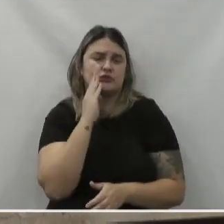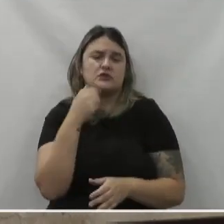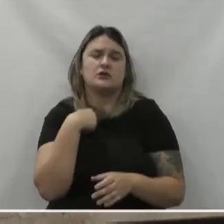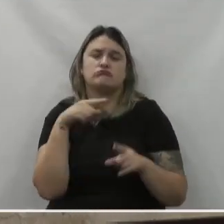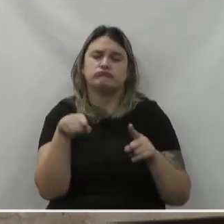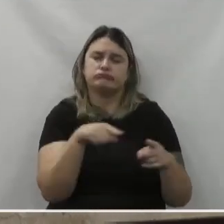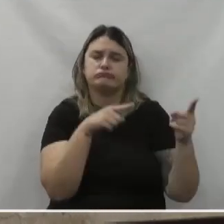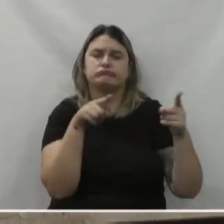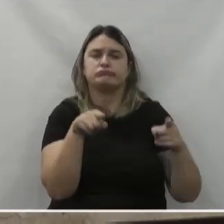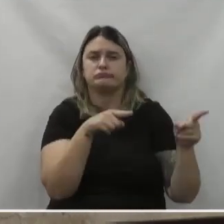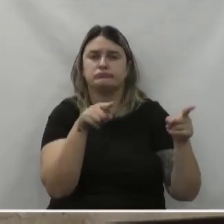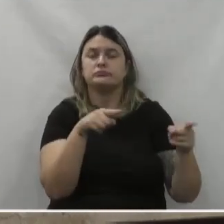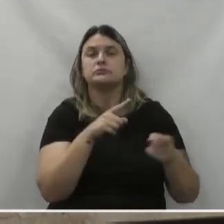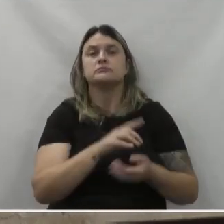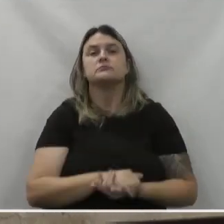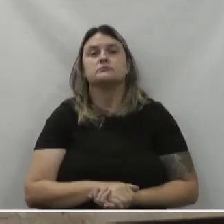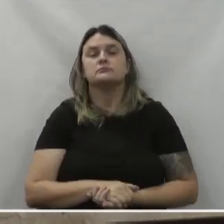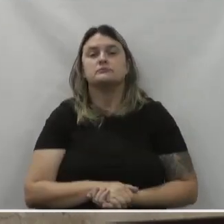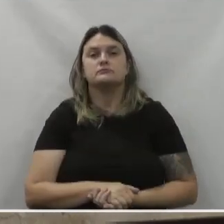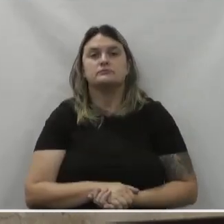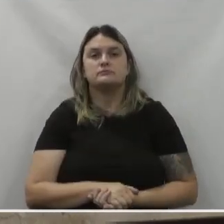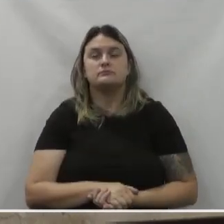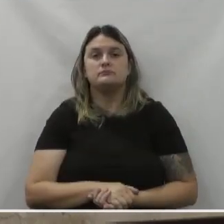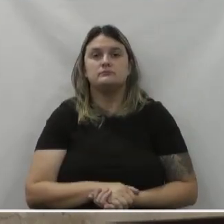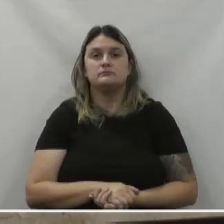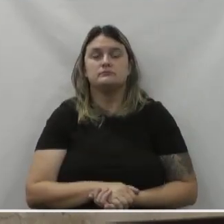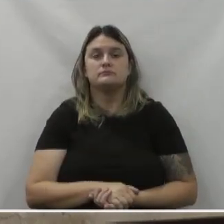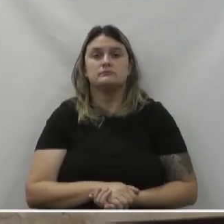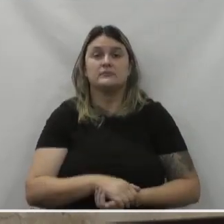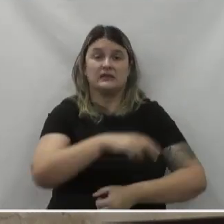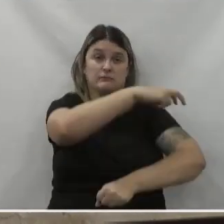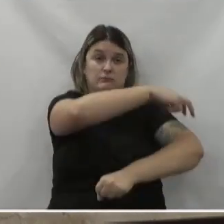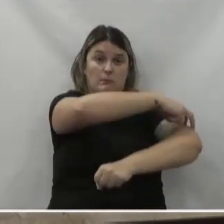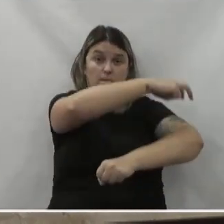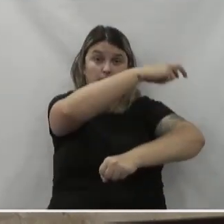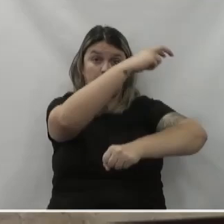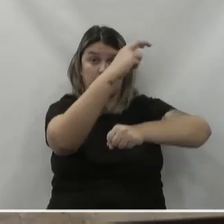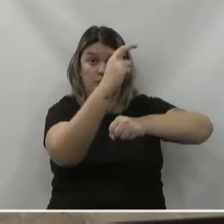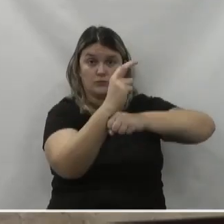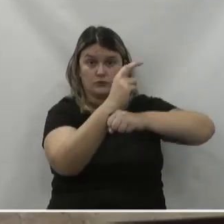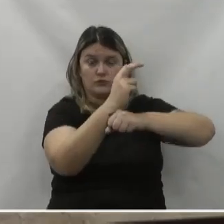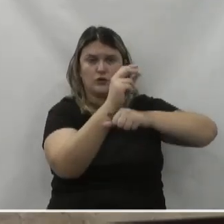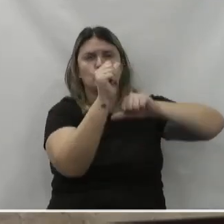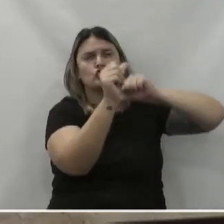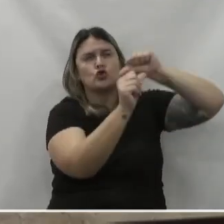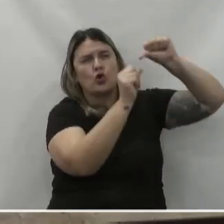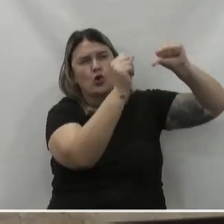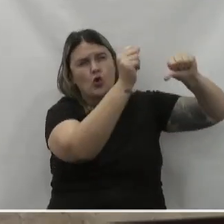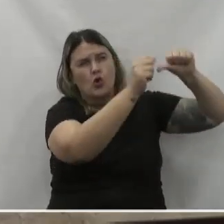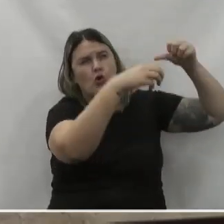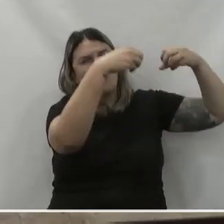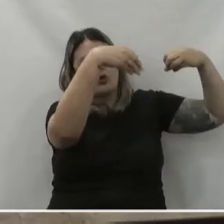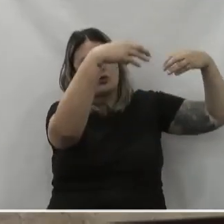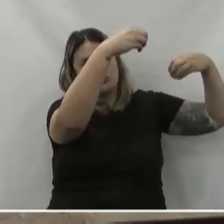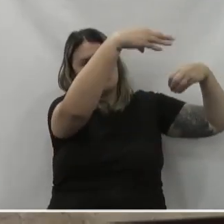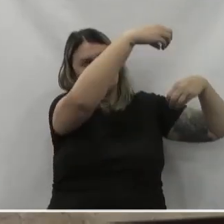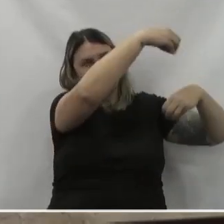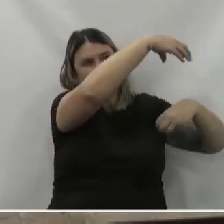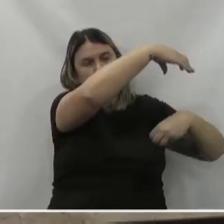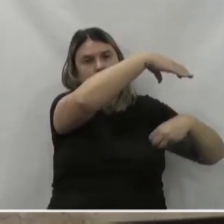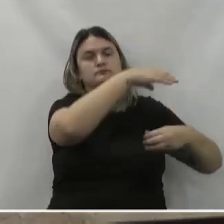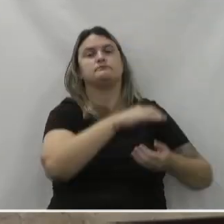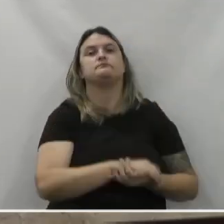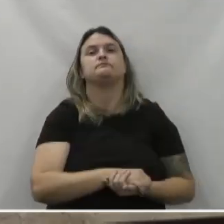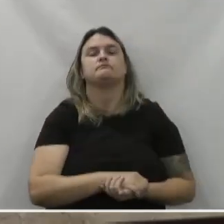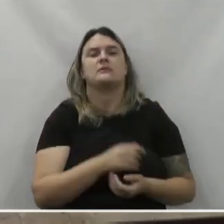e a parte da iluminação no Arco foi feita, tudo tal. E eu